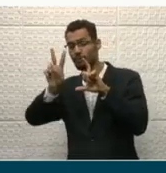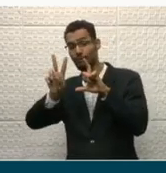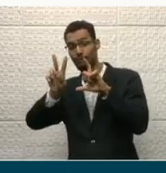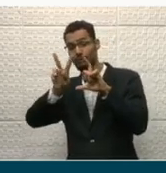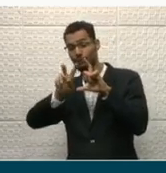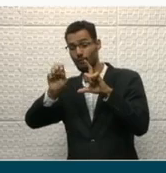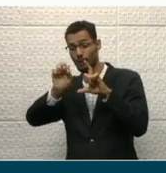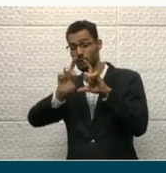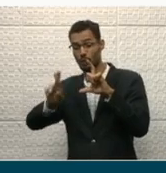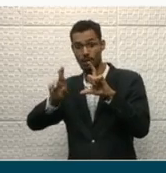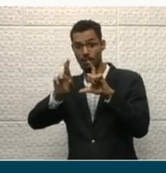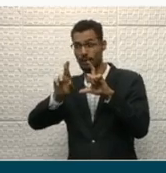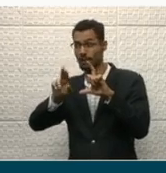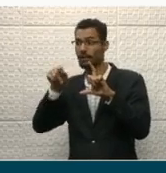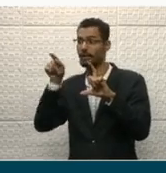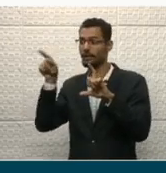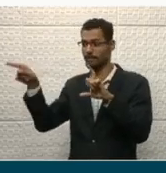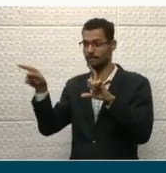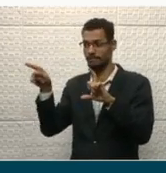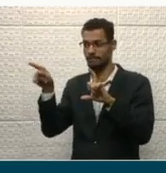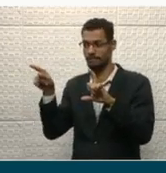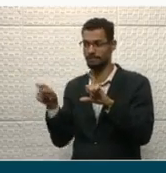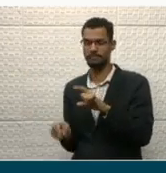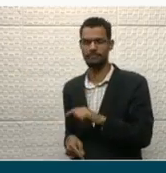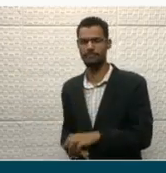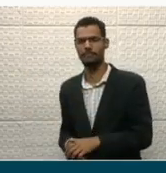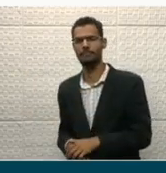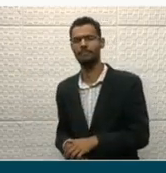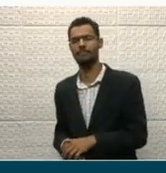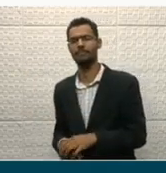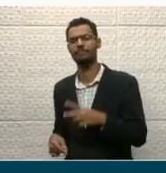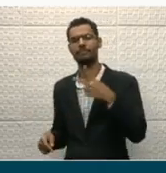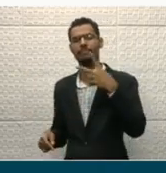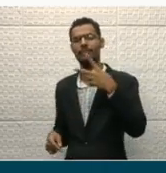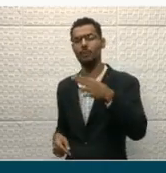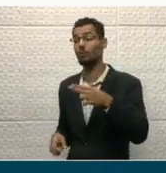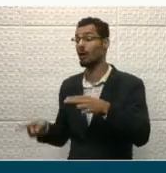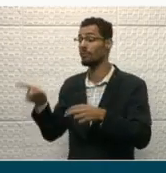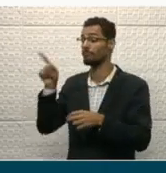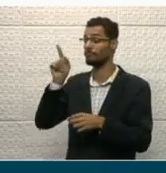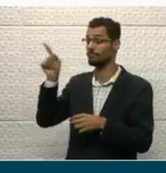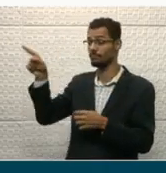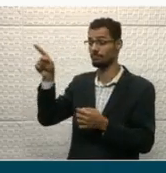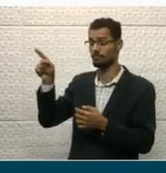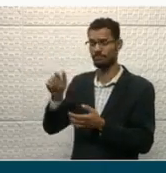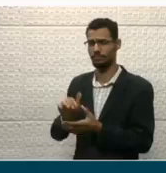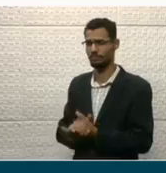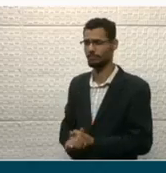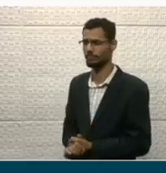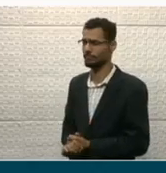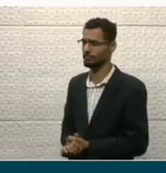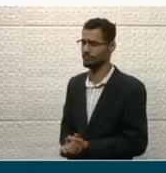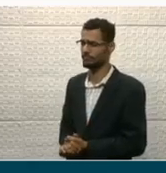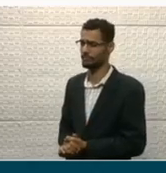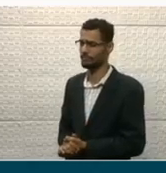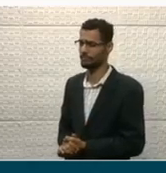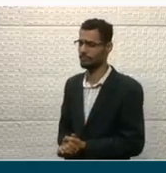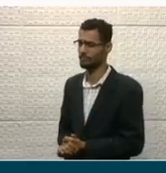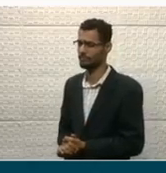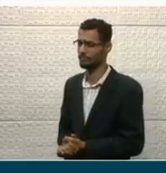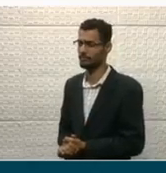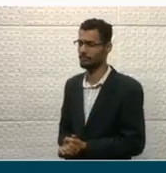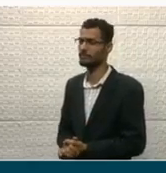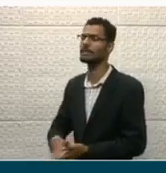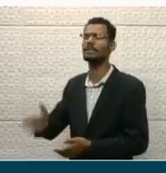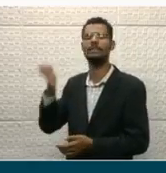vetor imagem, o T de V, é igual ao produto da matriz A pelo vetor V. Eu sei que